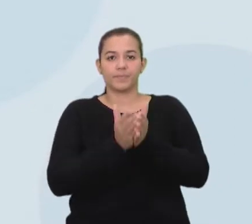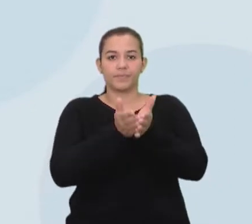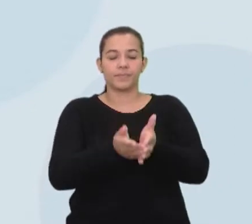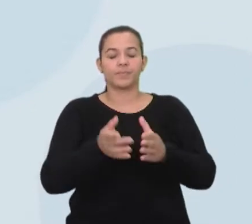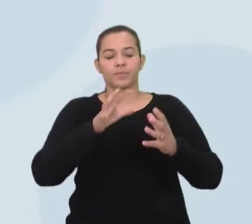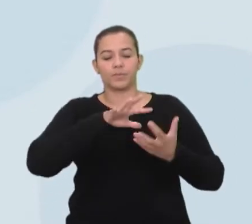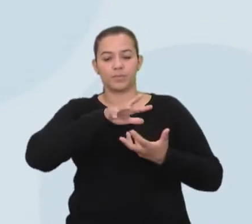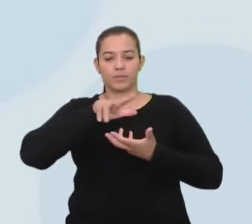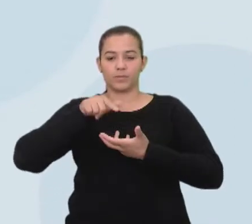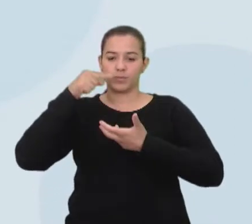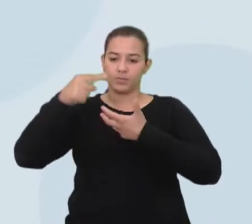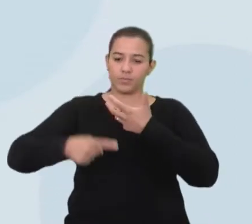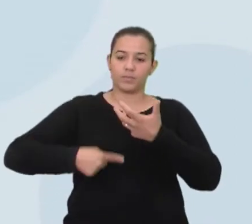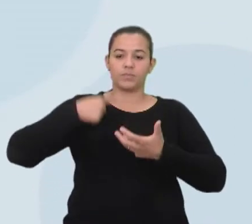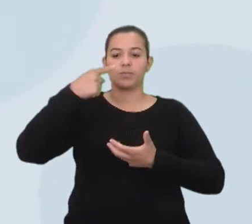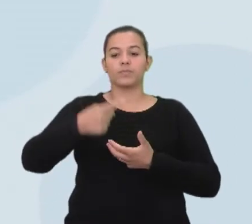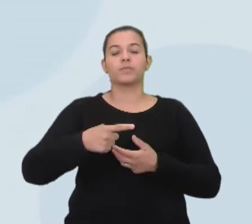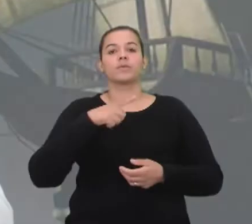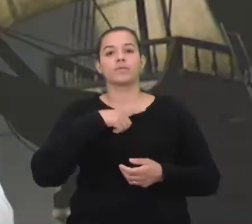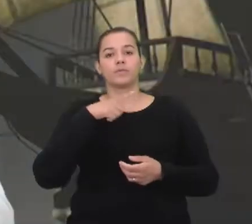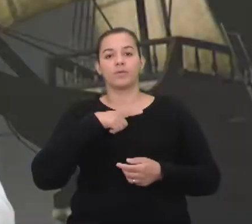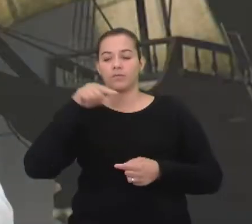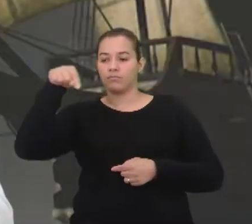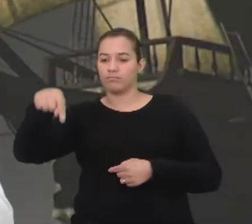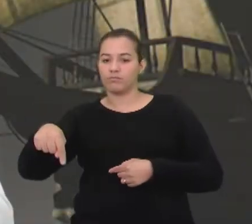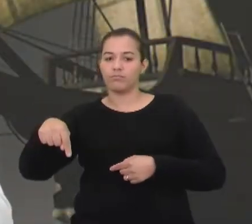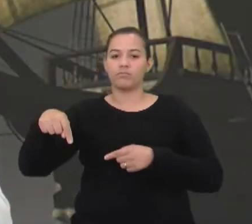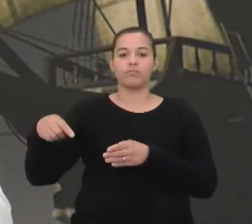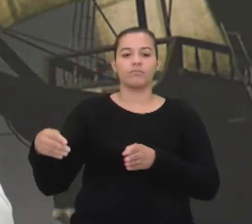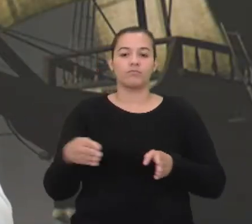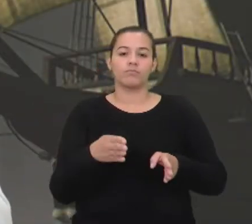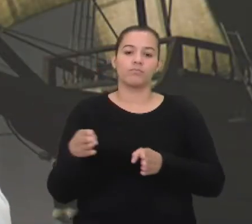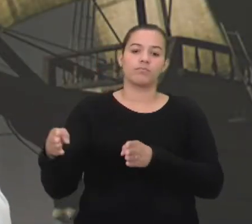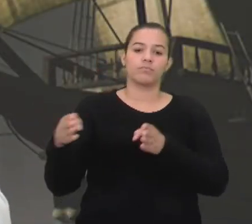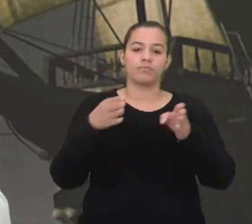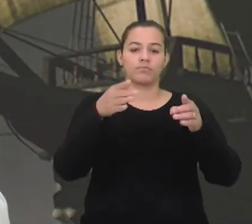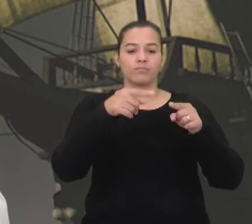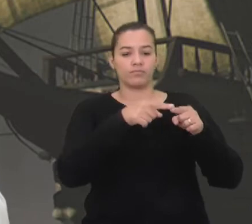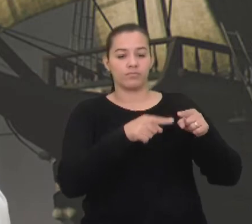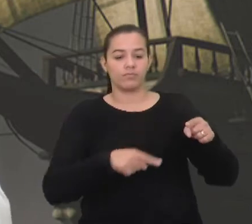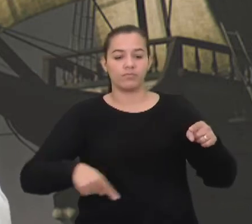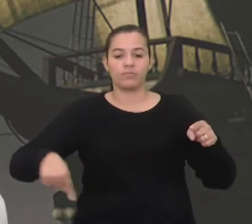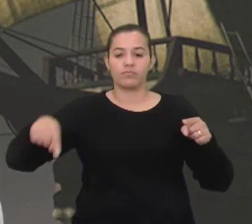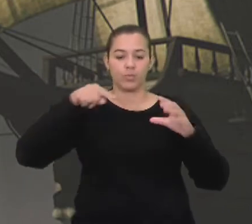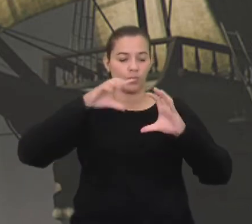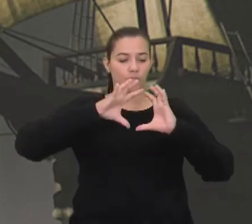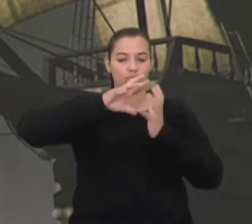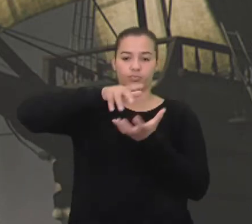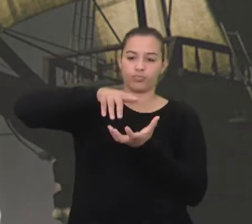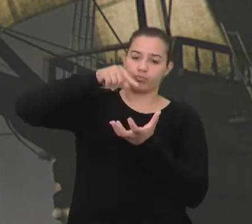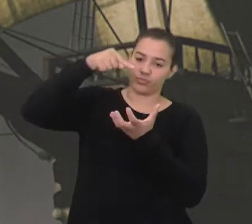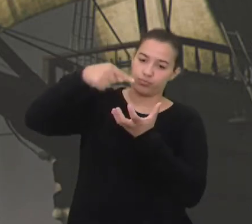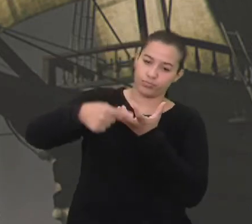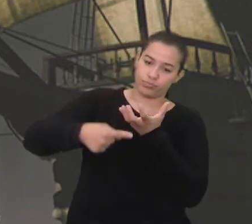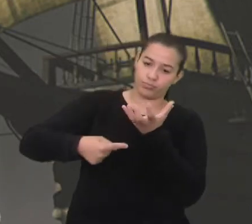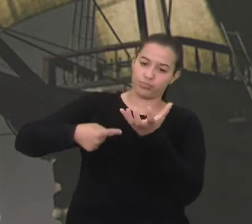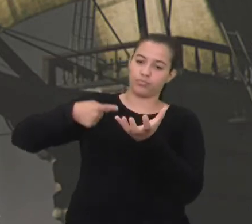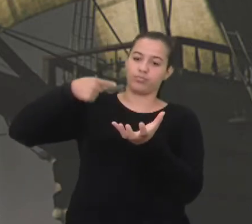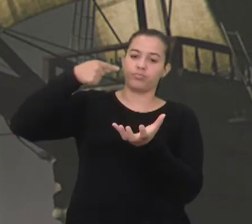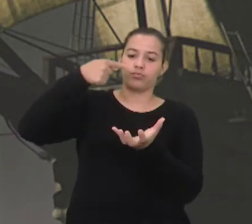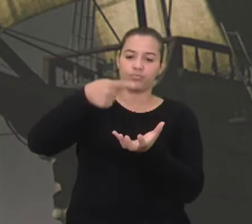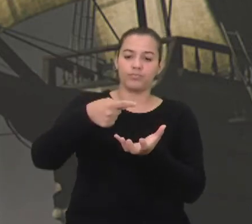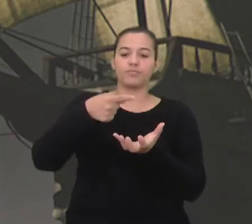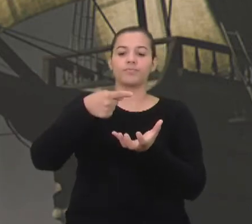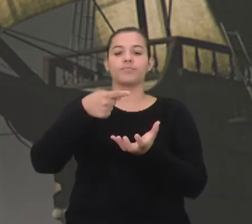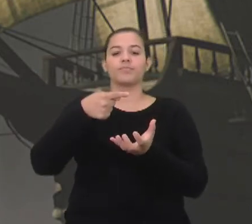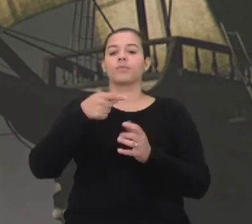terrestre. Ou seja, eles saíram de um ponto, foram navegando, deram a volta no planeta e voltaram ao mesmo ponto de origem.